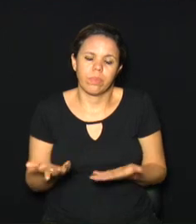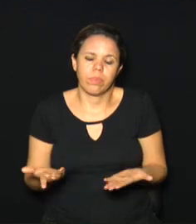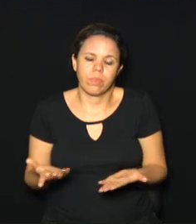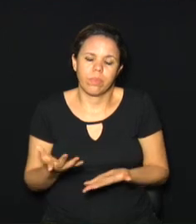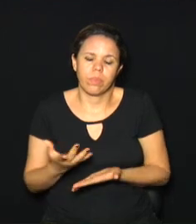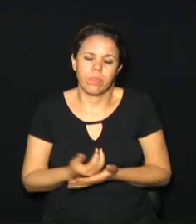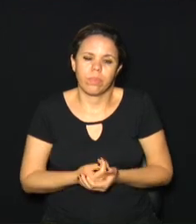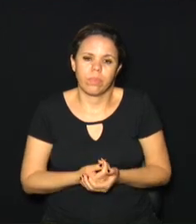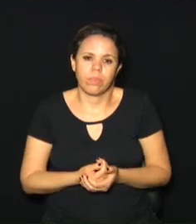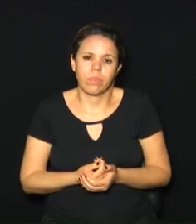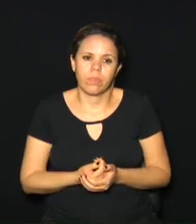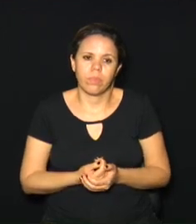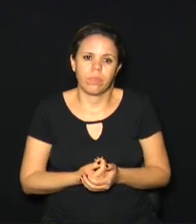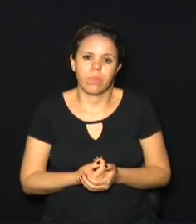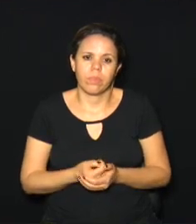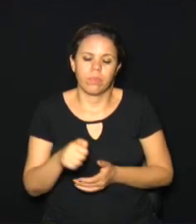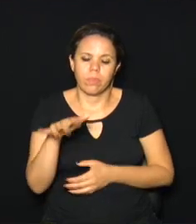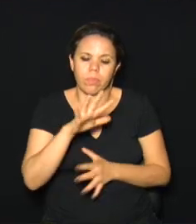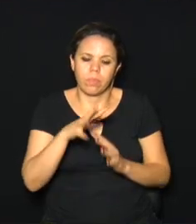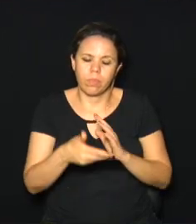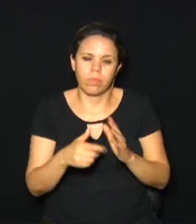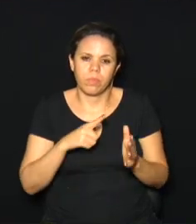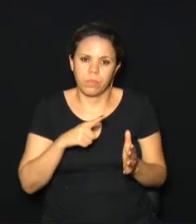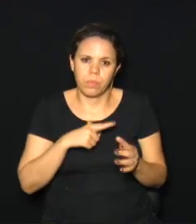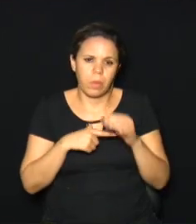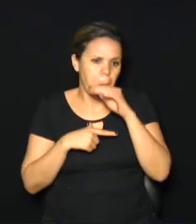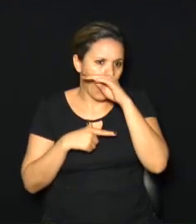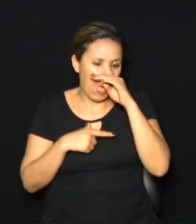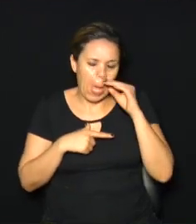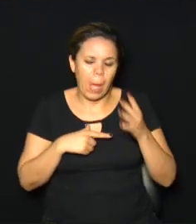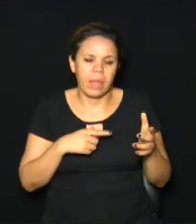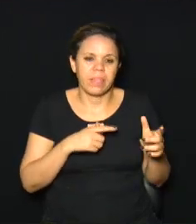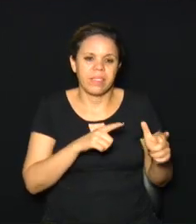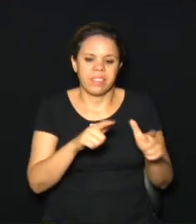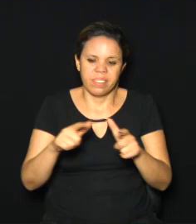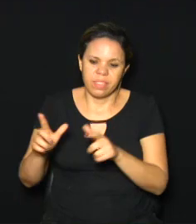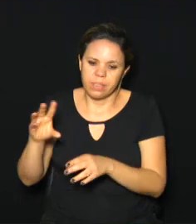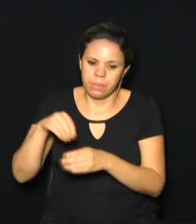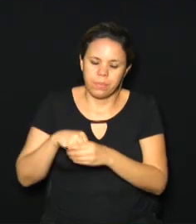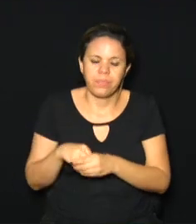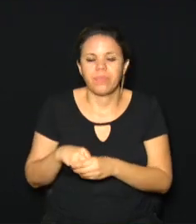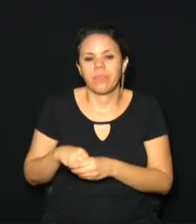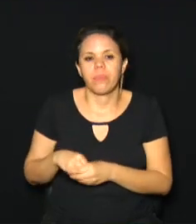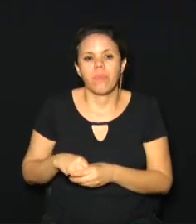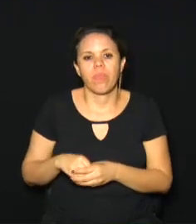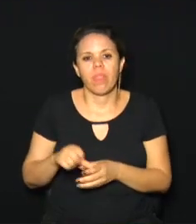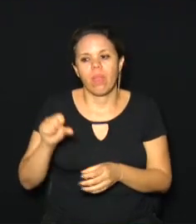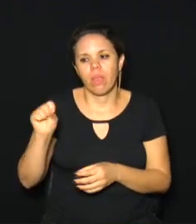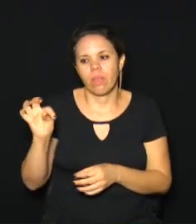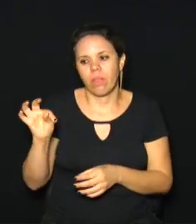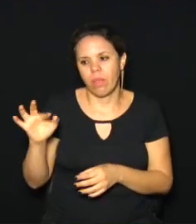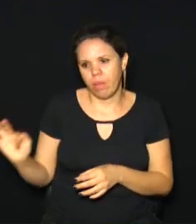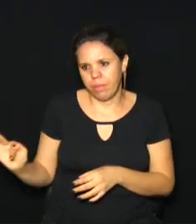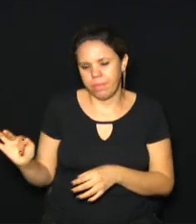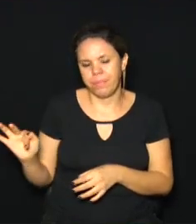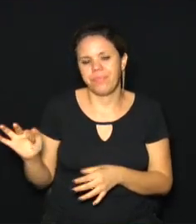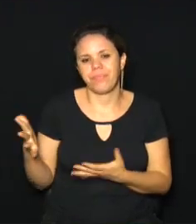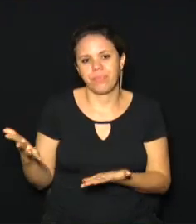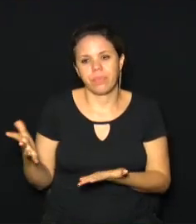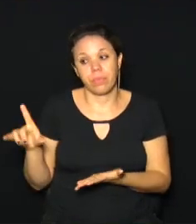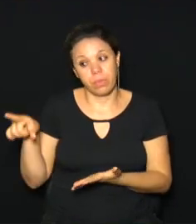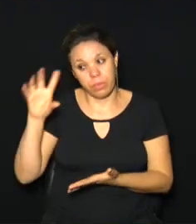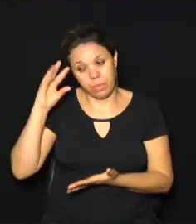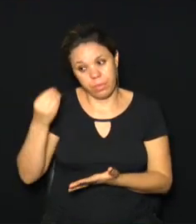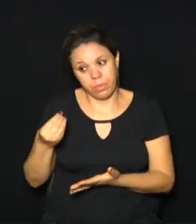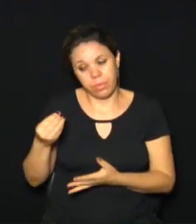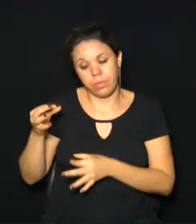caso, na parte ambiental temos, né? Eu não falei agora, mesmo que o Supremo Tribunal Federal ele tenha entendido que a Justiça